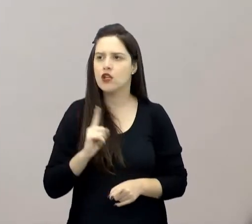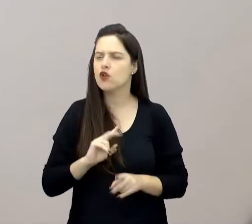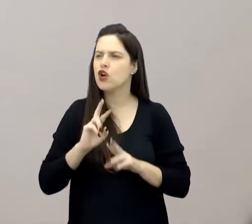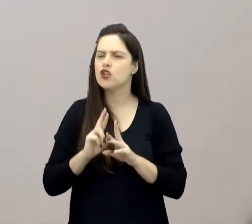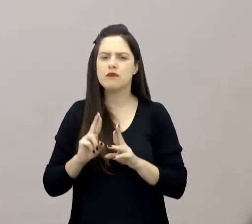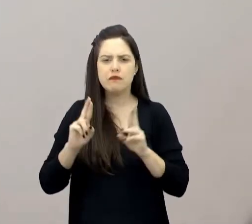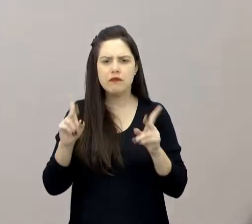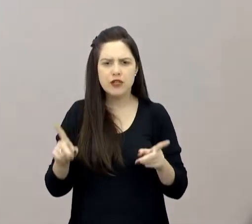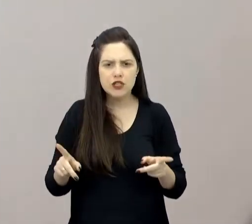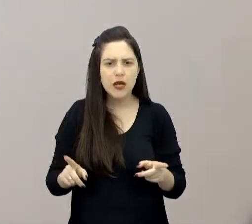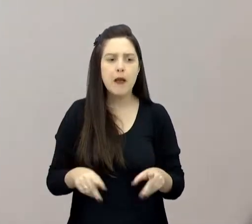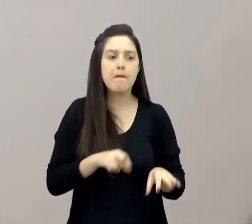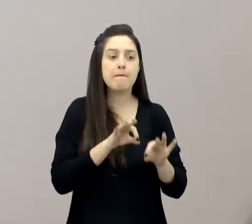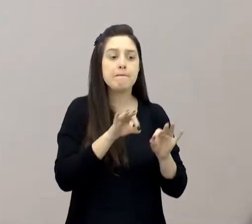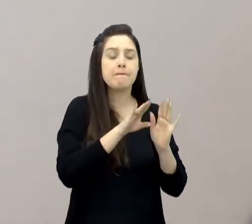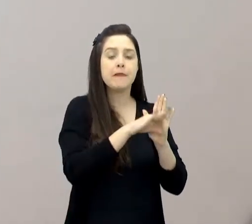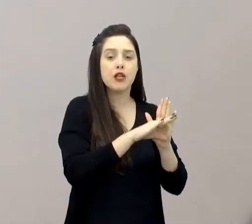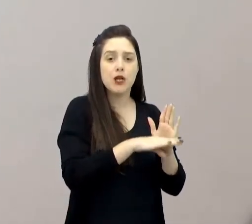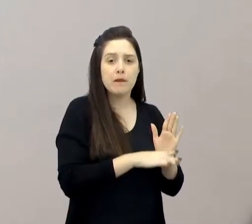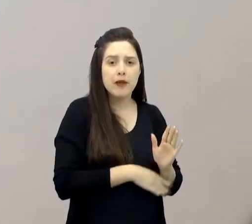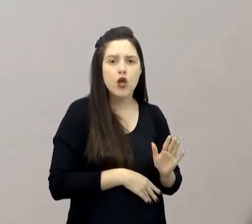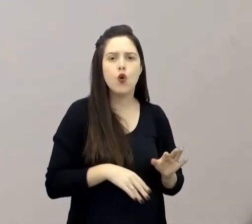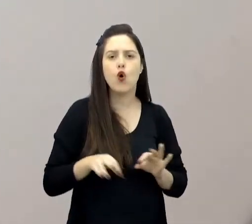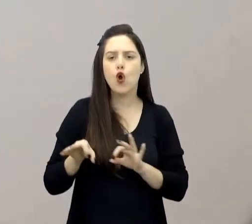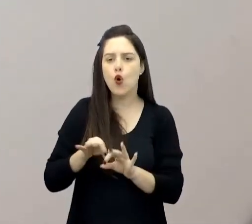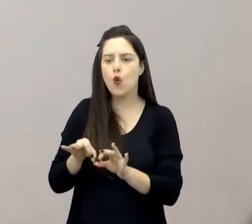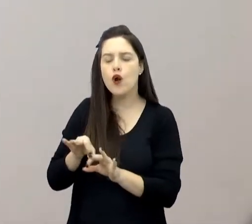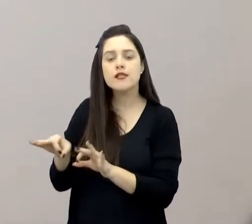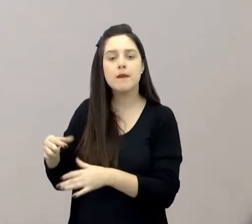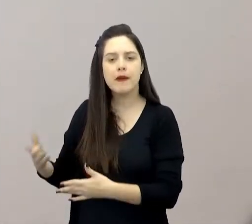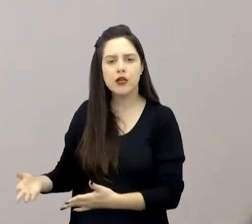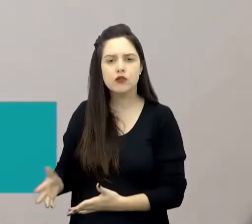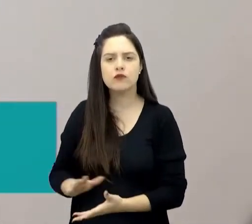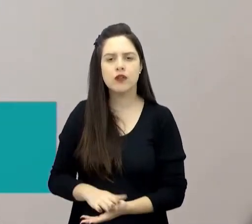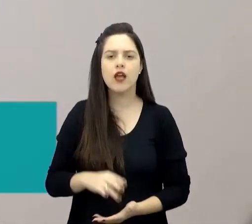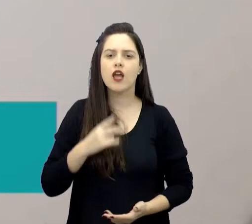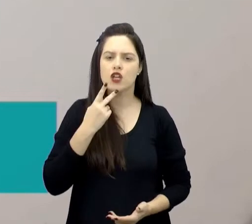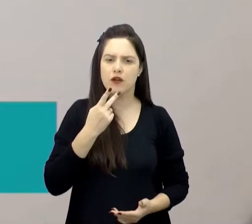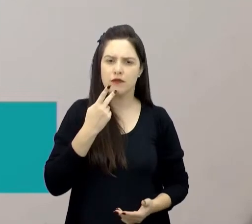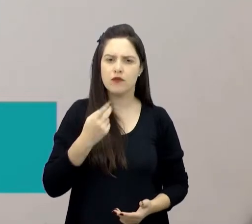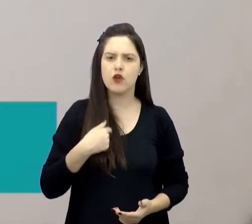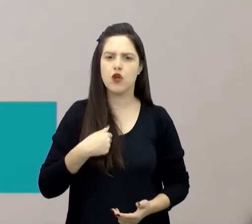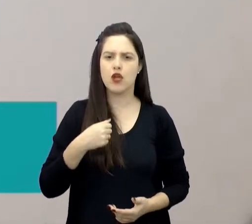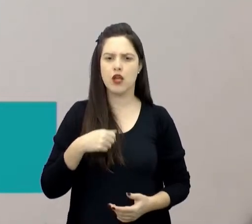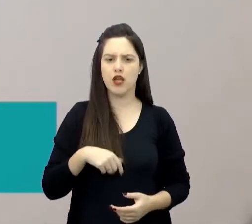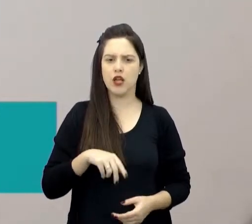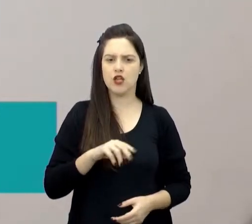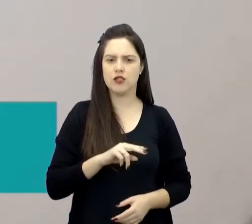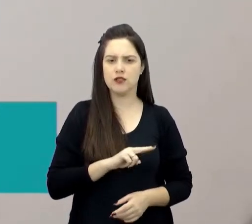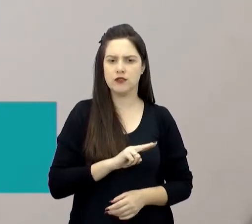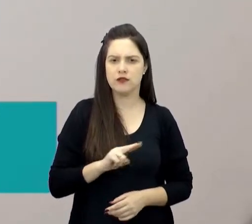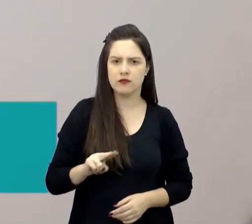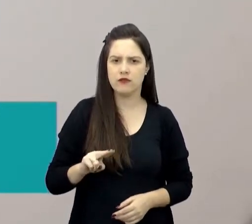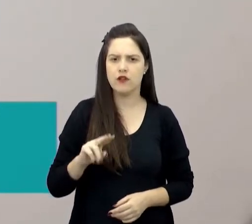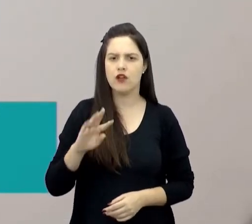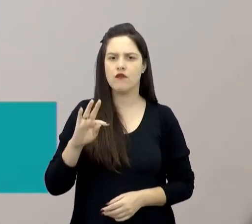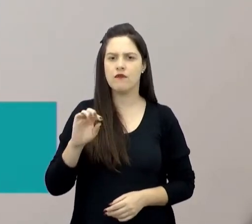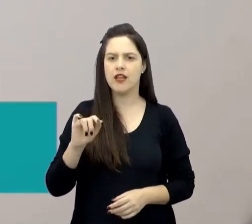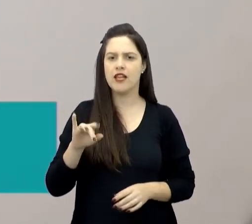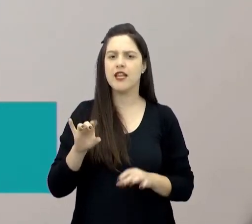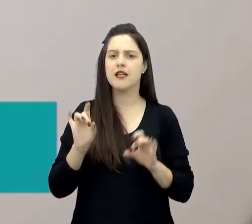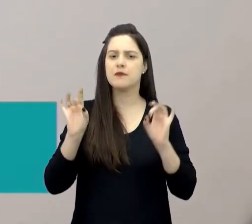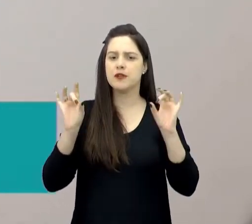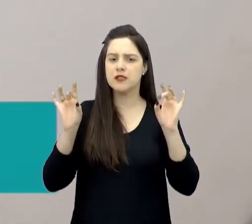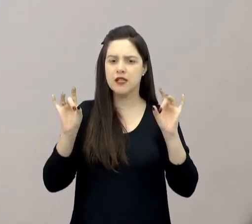entre planejamento financeiro e orçamento. Eu sou Felipe Fernandes, eu sou economista, especialista em